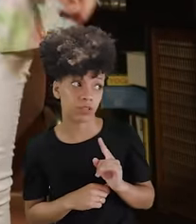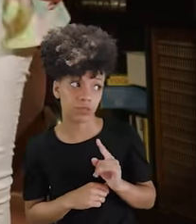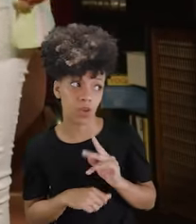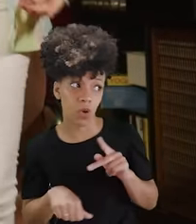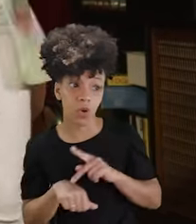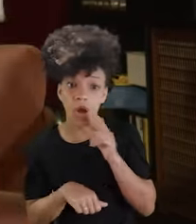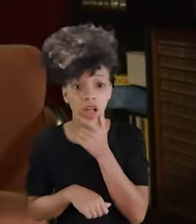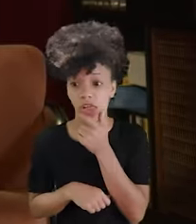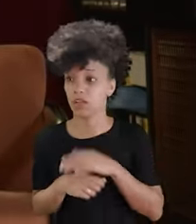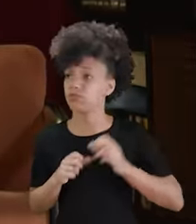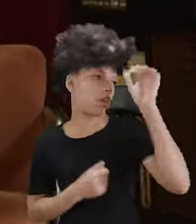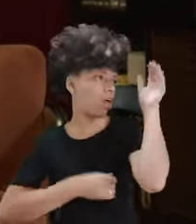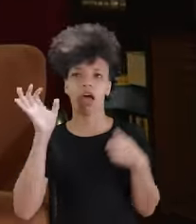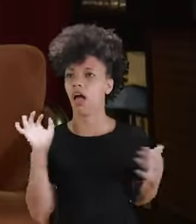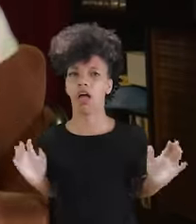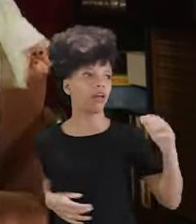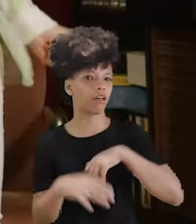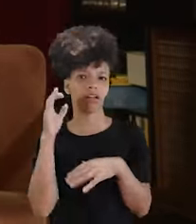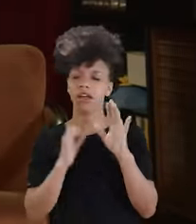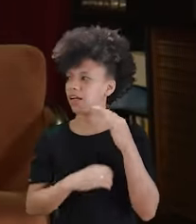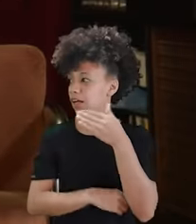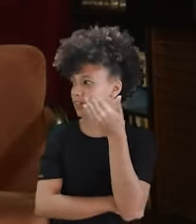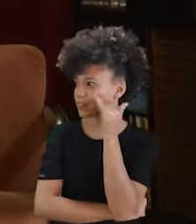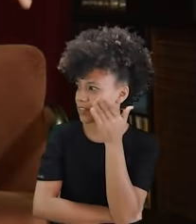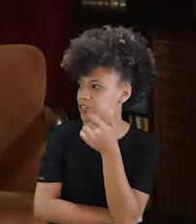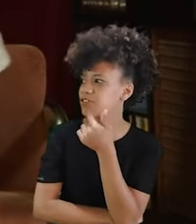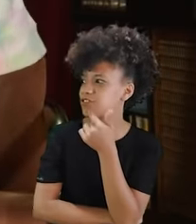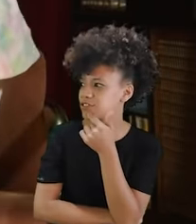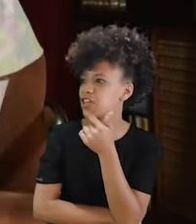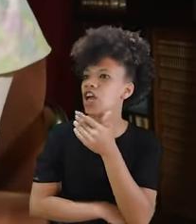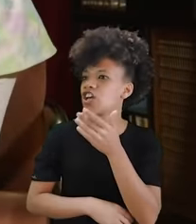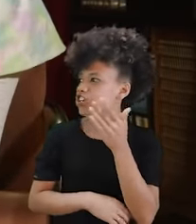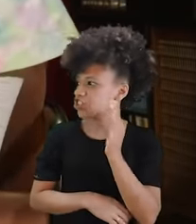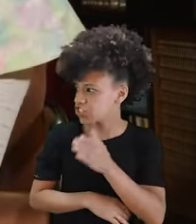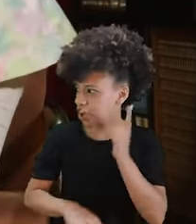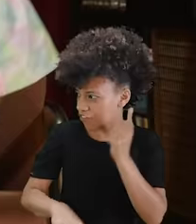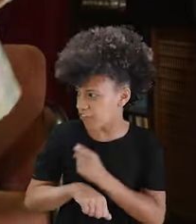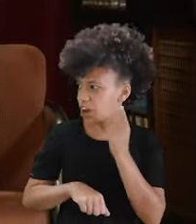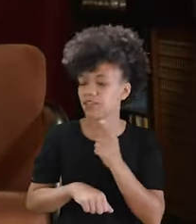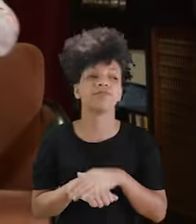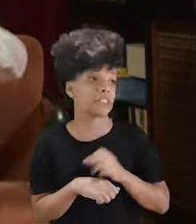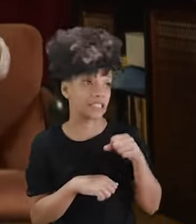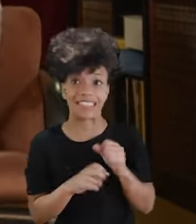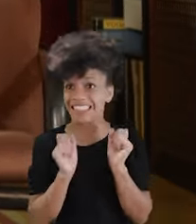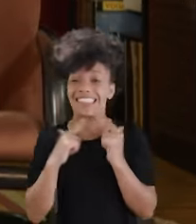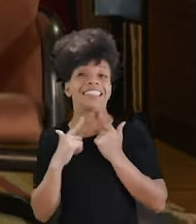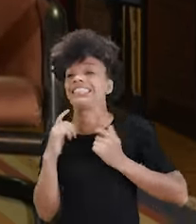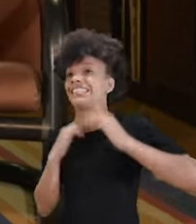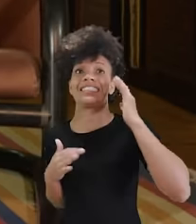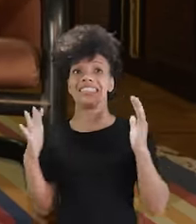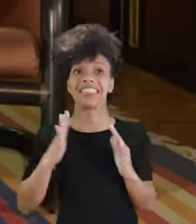inglês ele quer viajar você Ai entendeu Eu saio tipo